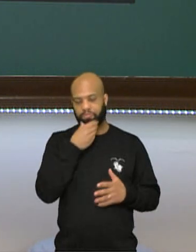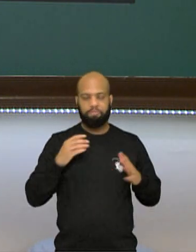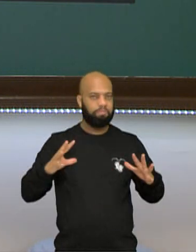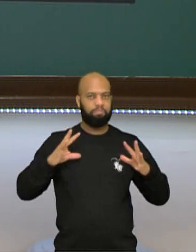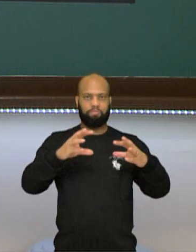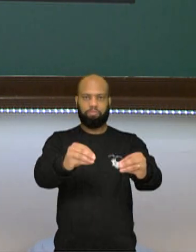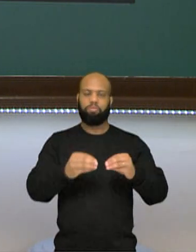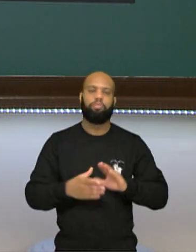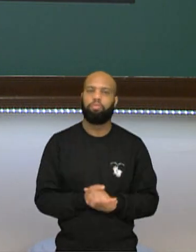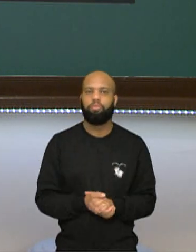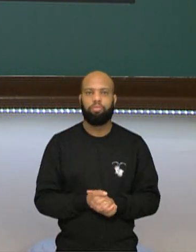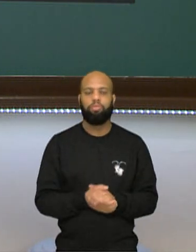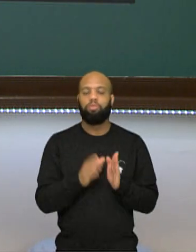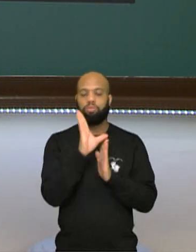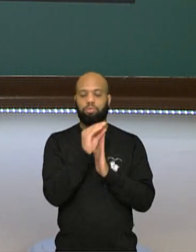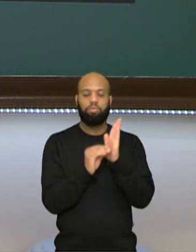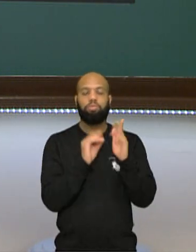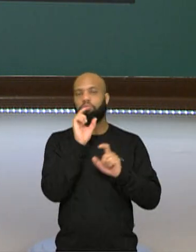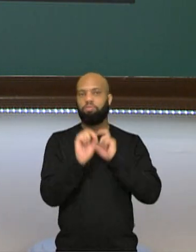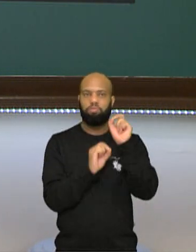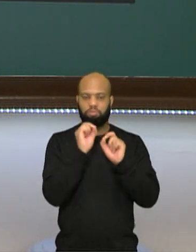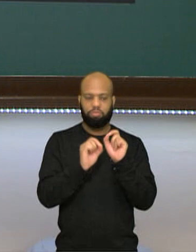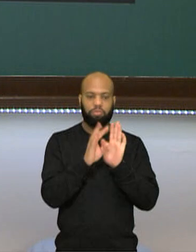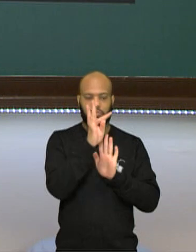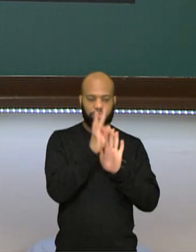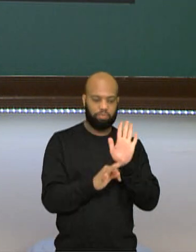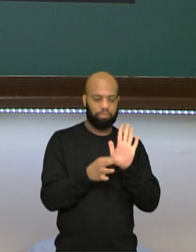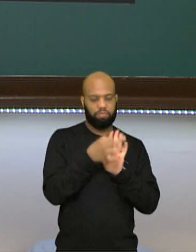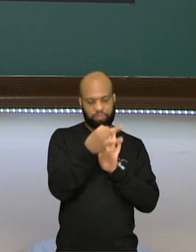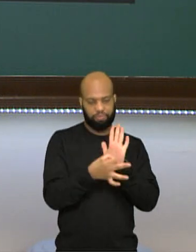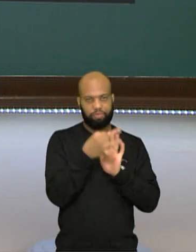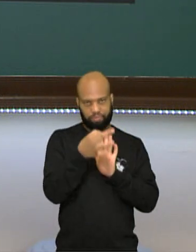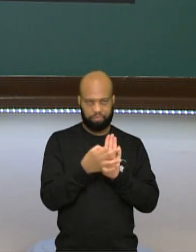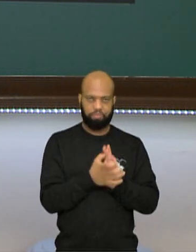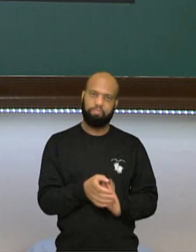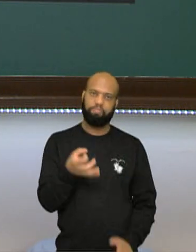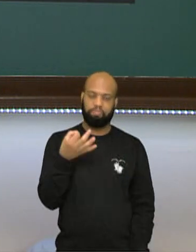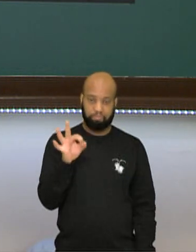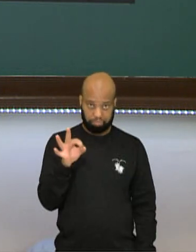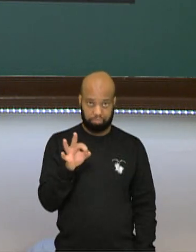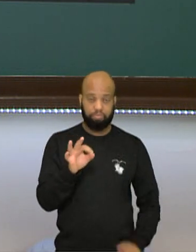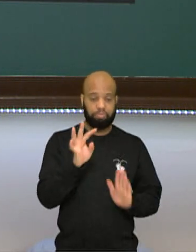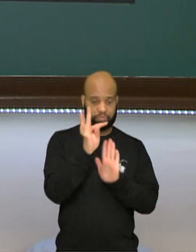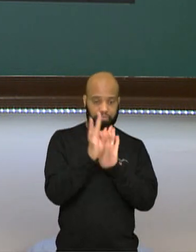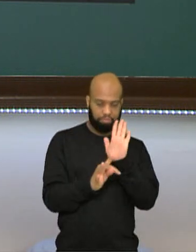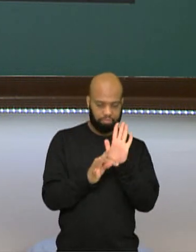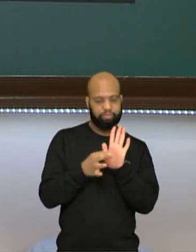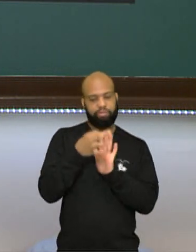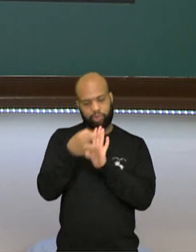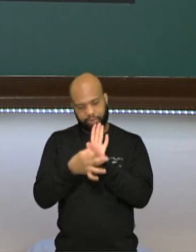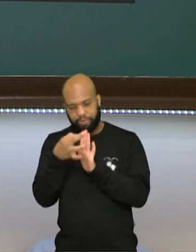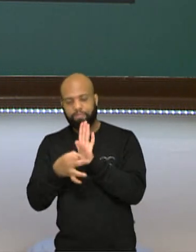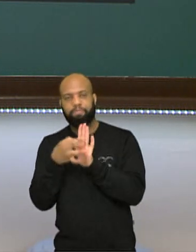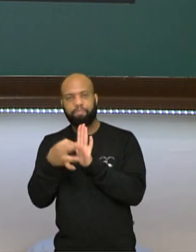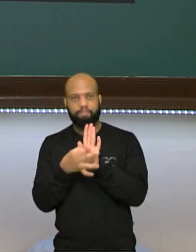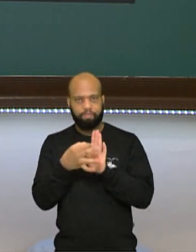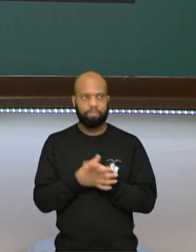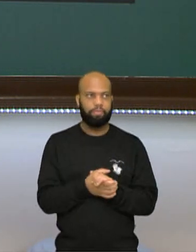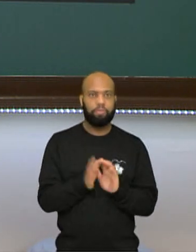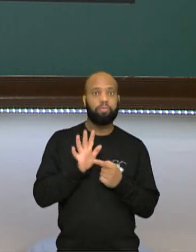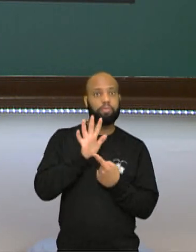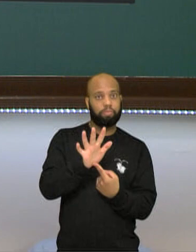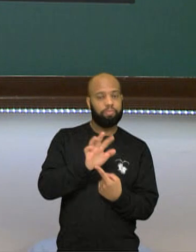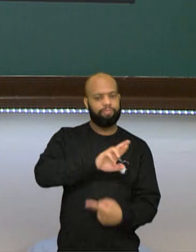bem-vindo. O nosso conteúdo é artigo de opinião. Isso mesmo, um texto argumentativo em que é